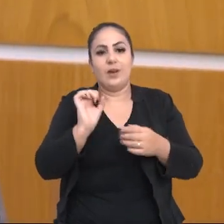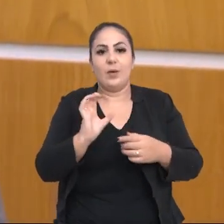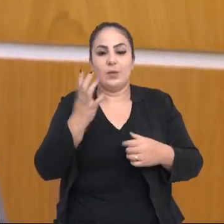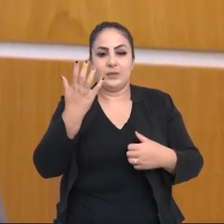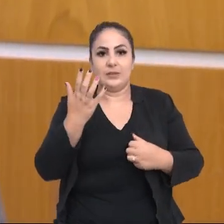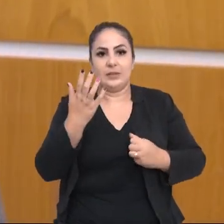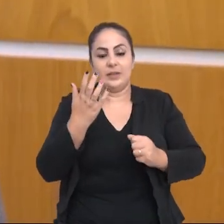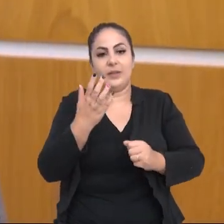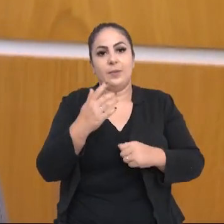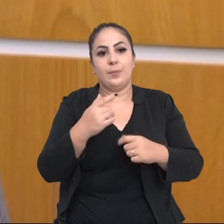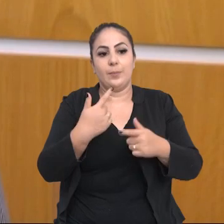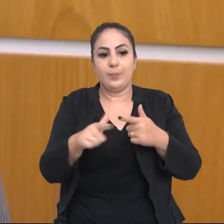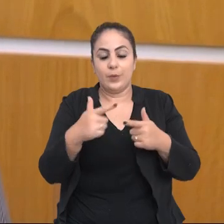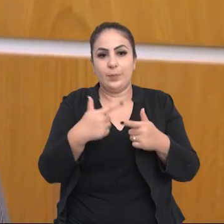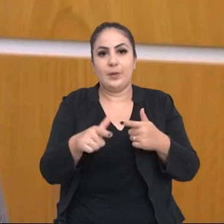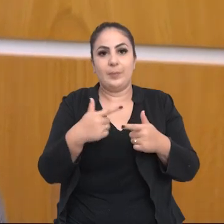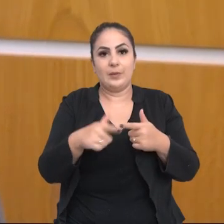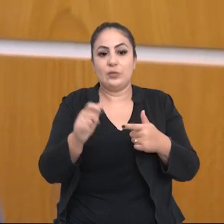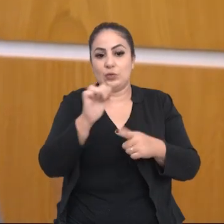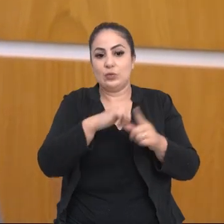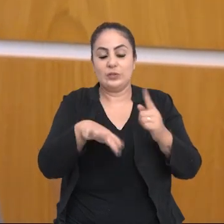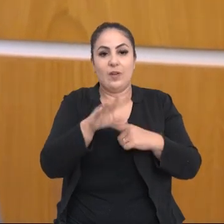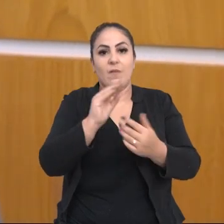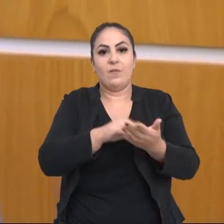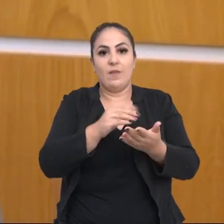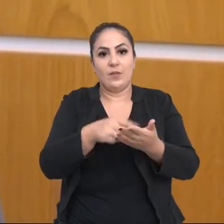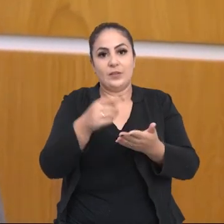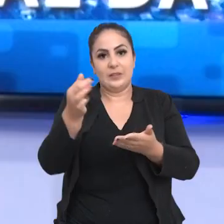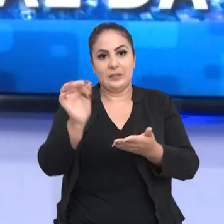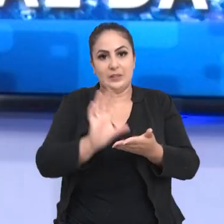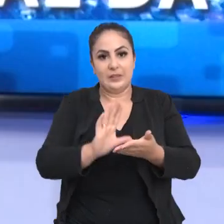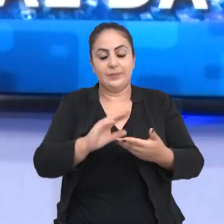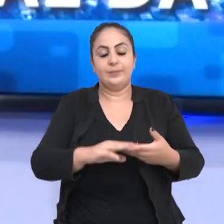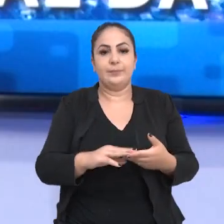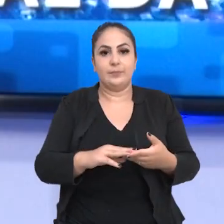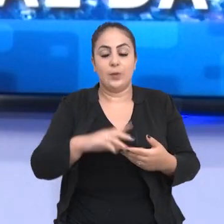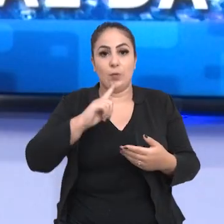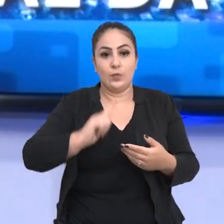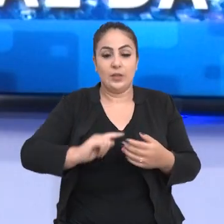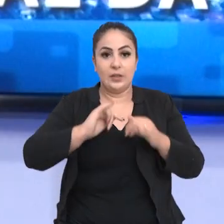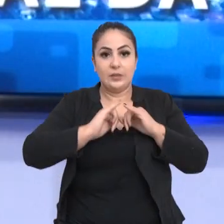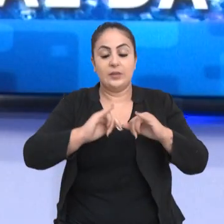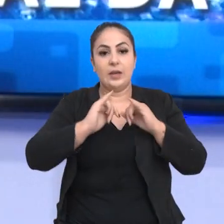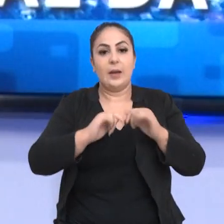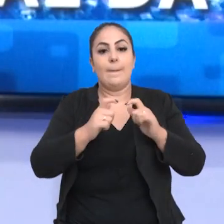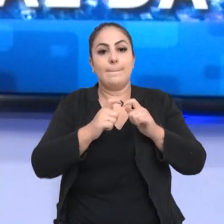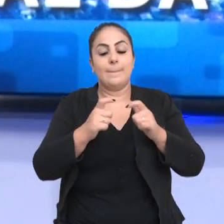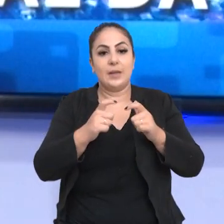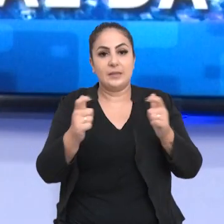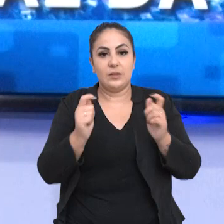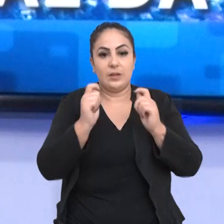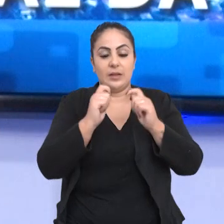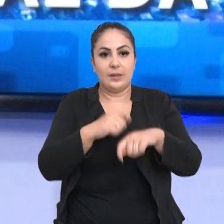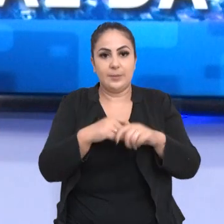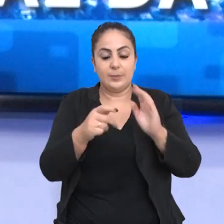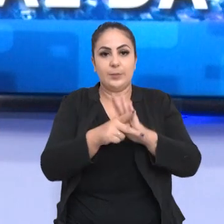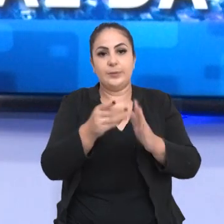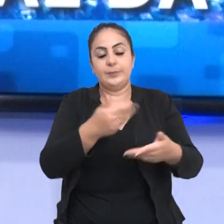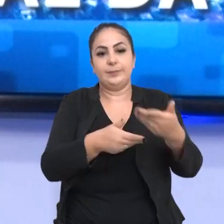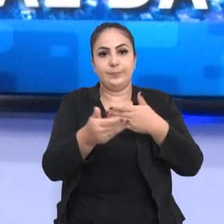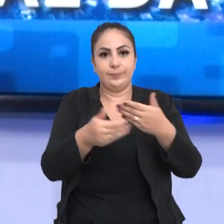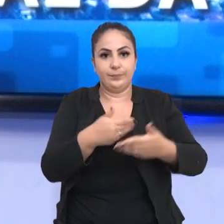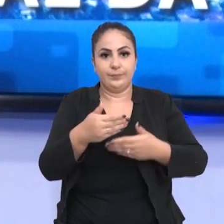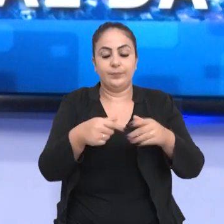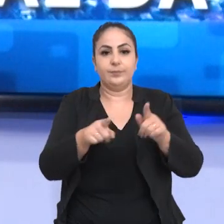vai acabar acarretando num problema social de falta de renda. Governador anuncia a ampliação da capacidade